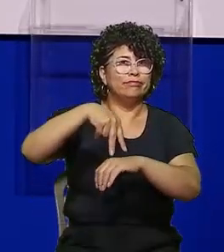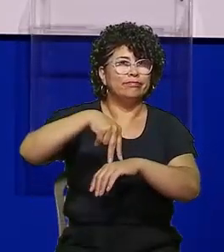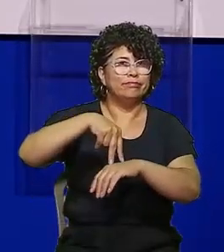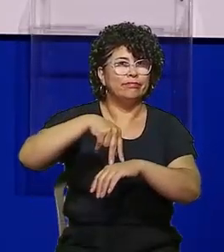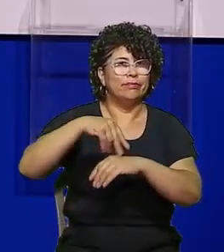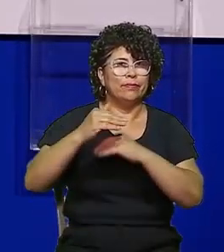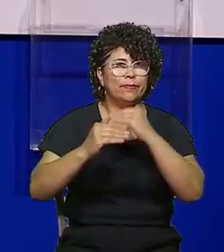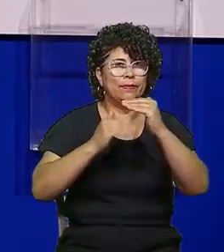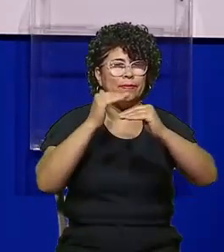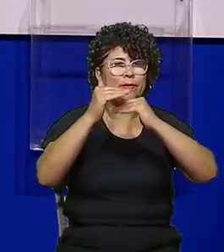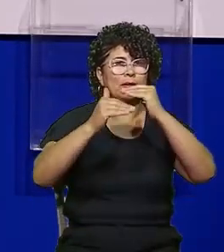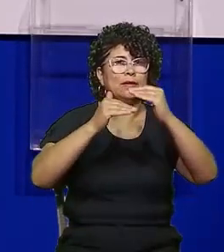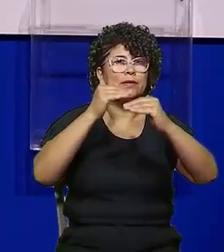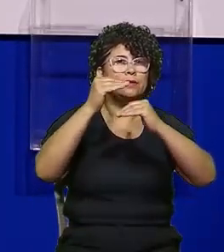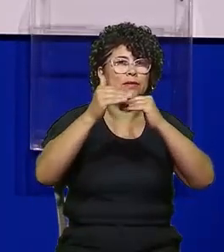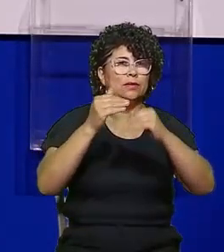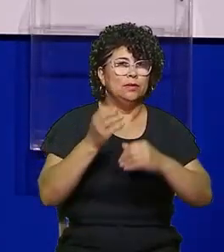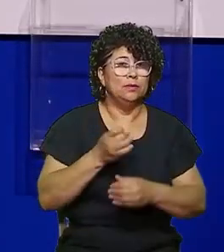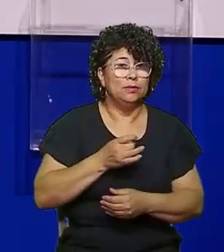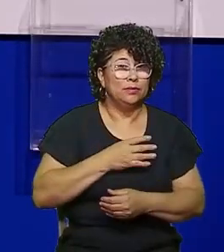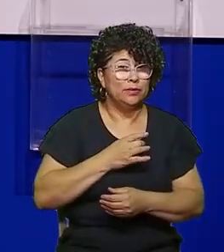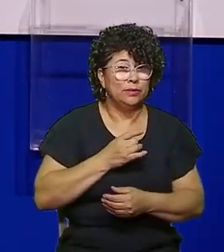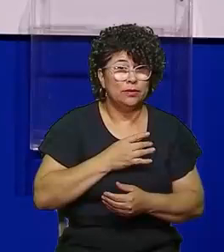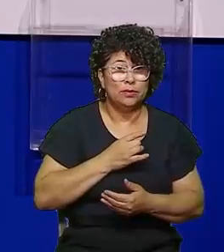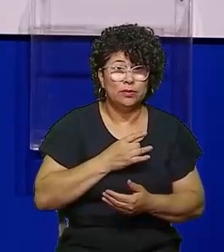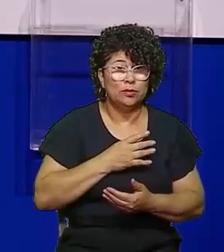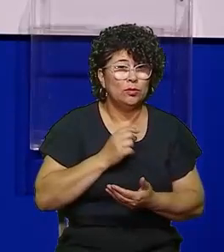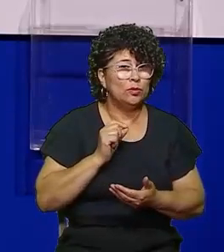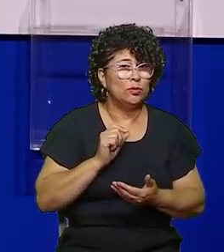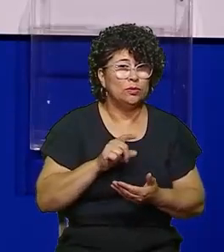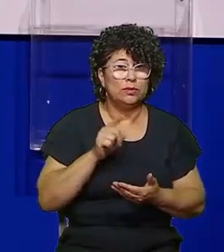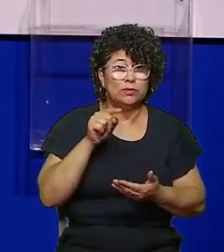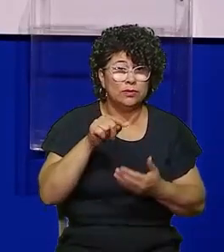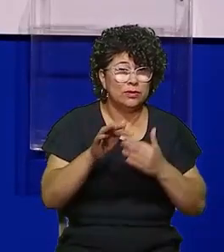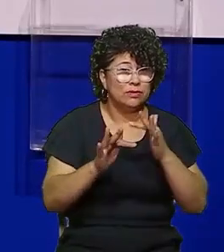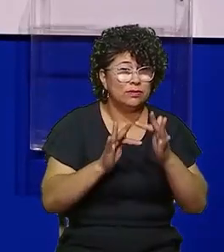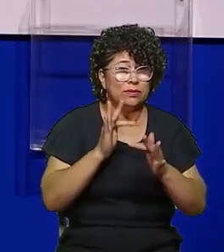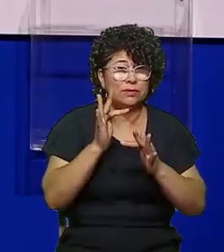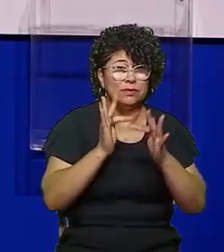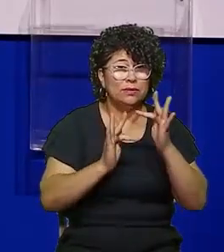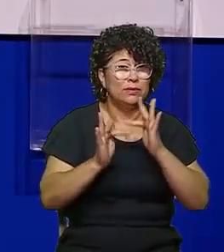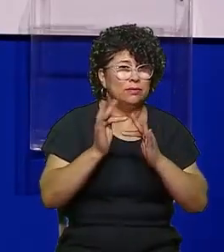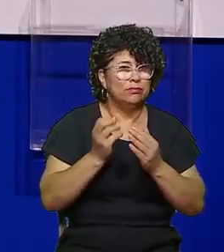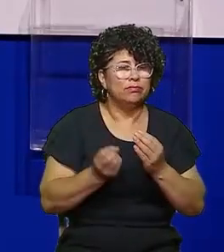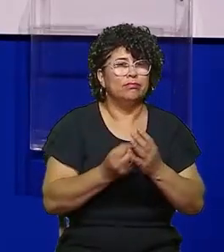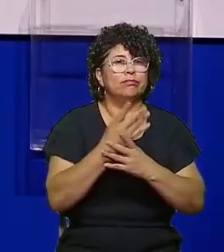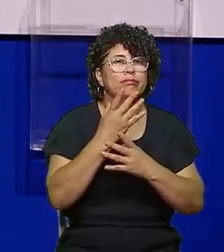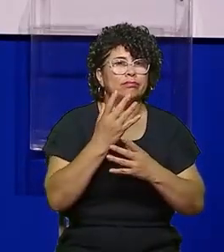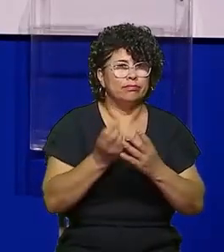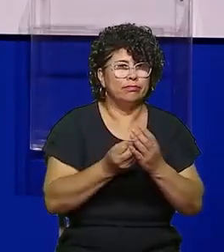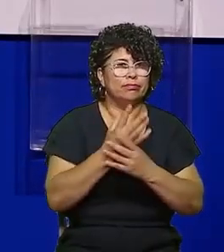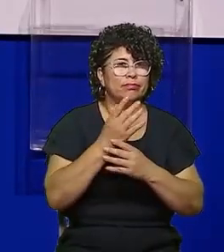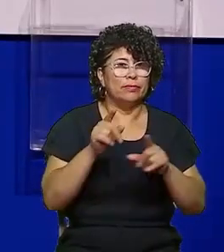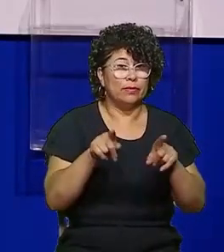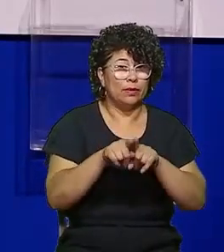subida. O medo, com sua física, tanto produz